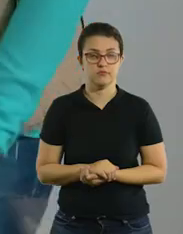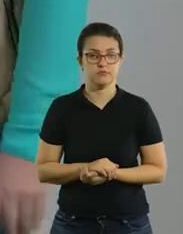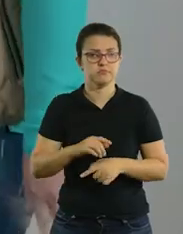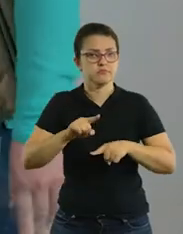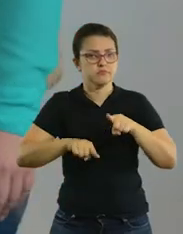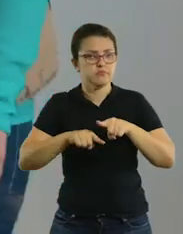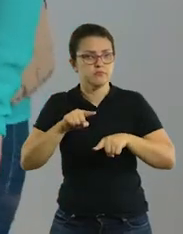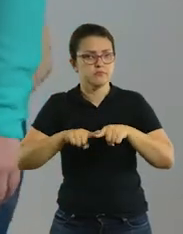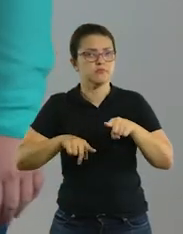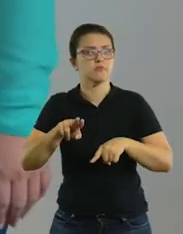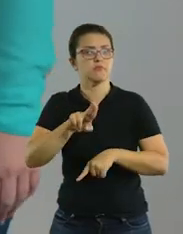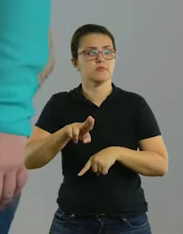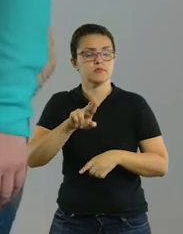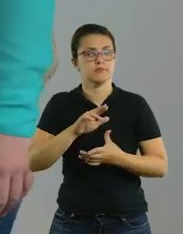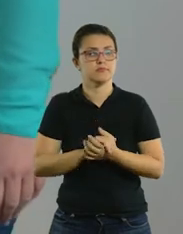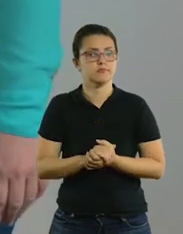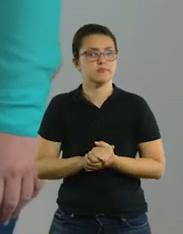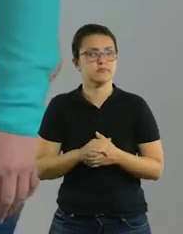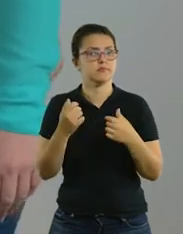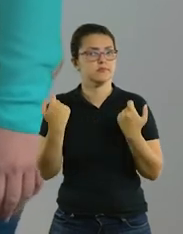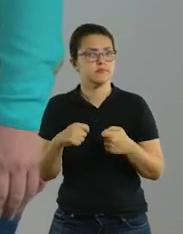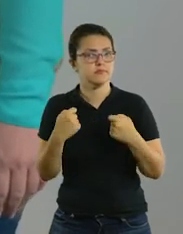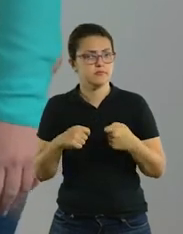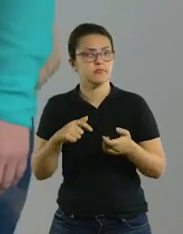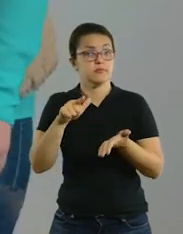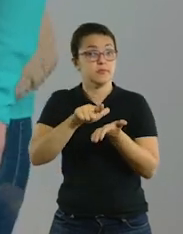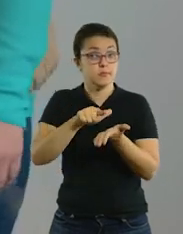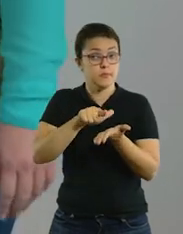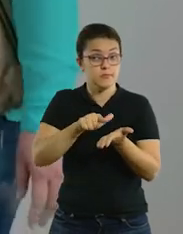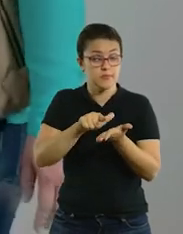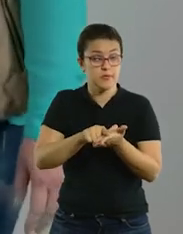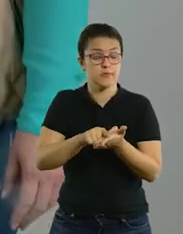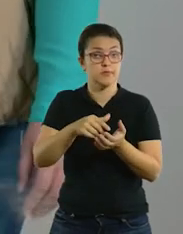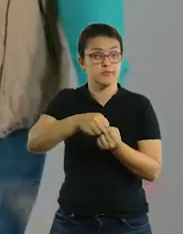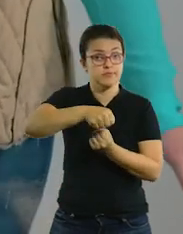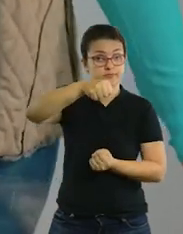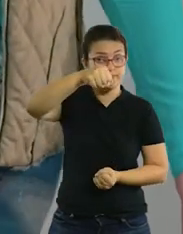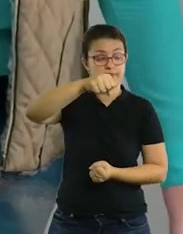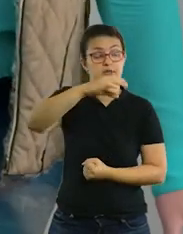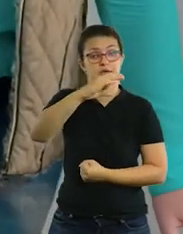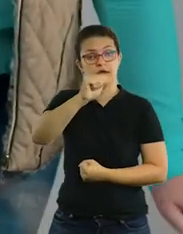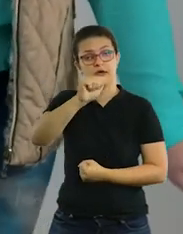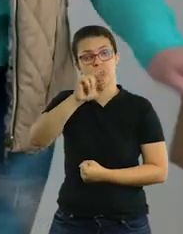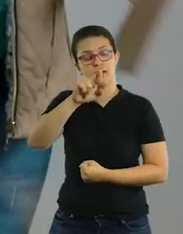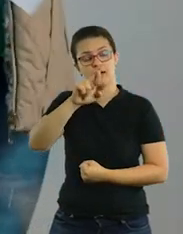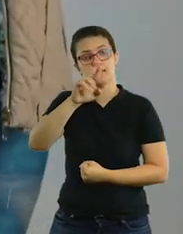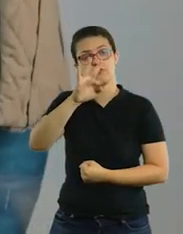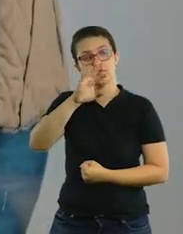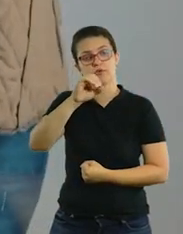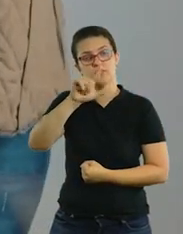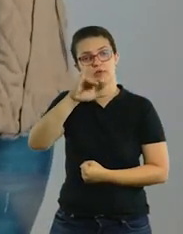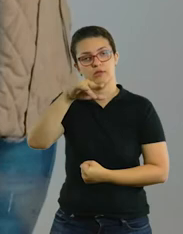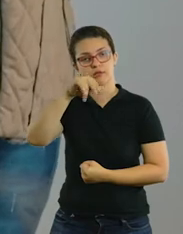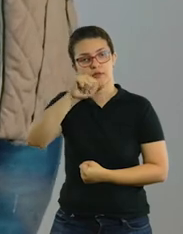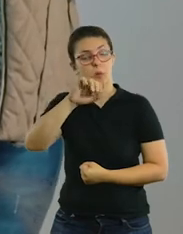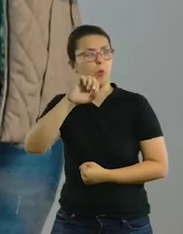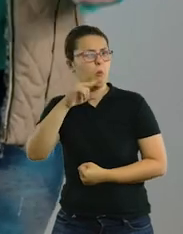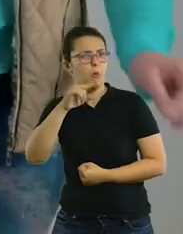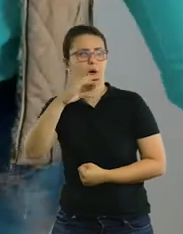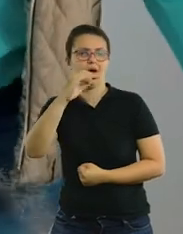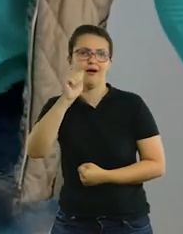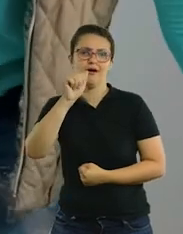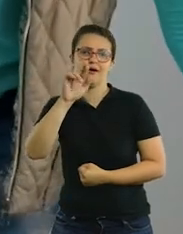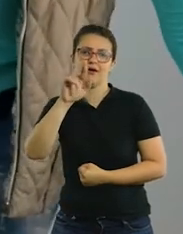Materiais para essa atividade. Você vai precisar de papéis, cartolinas, ou você pode usar papel cartão,